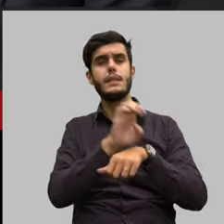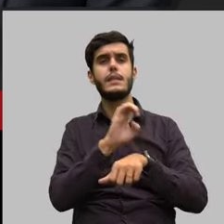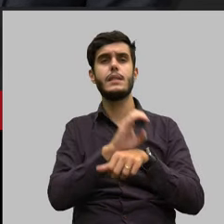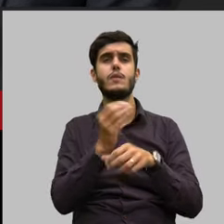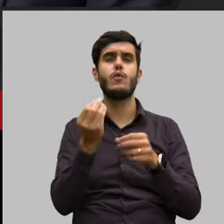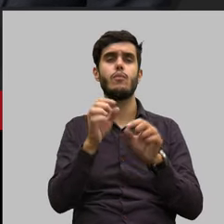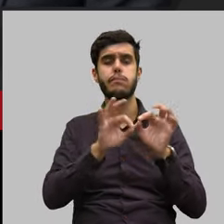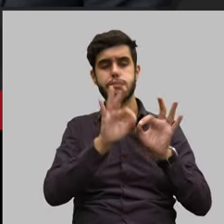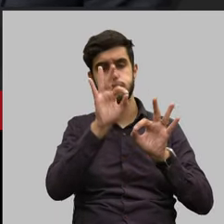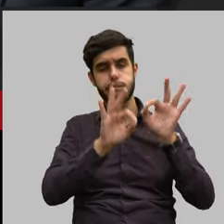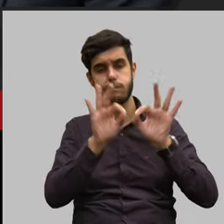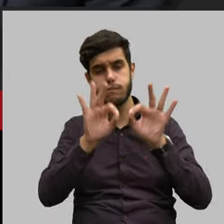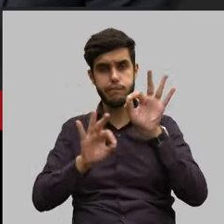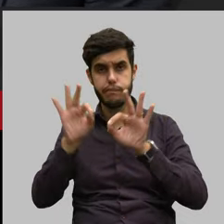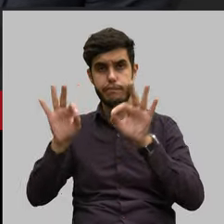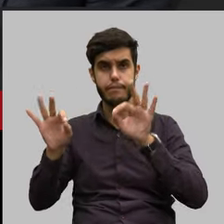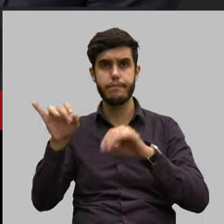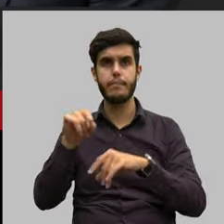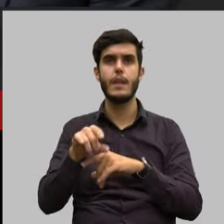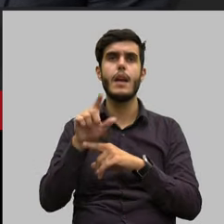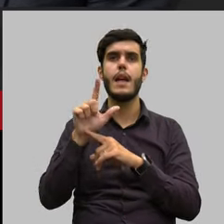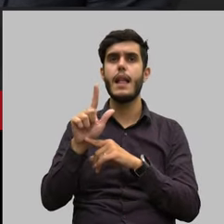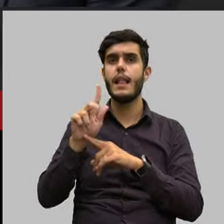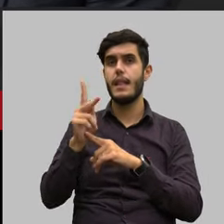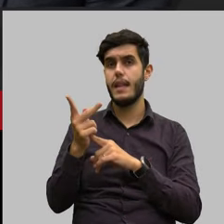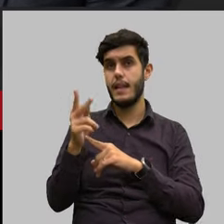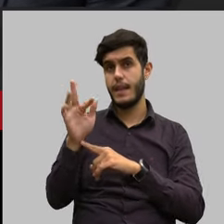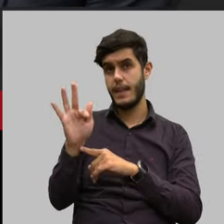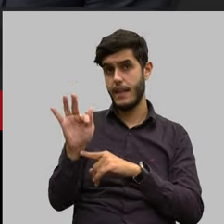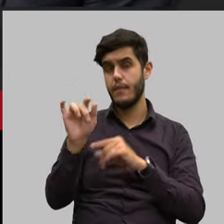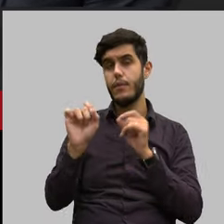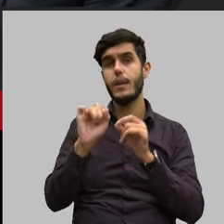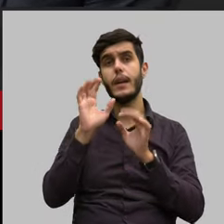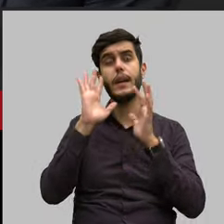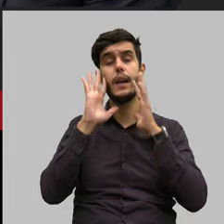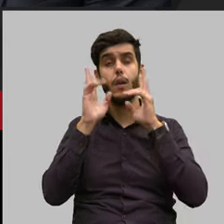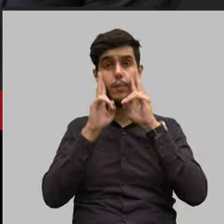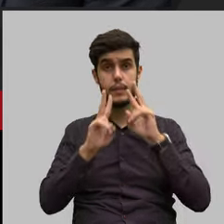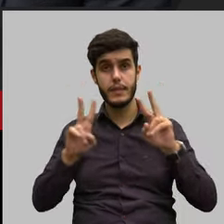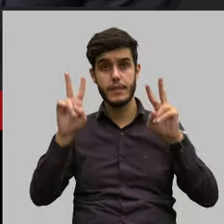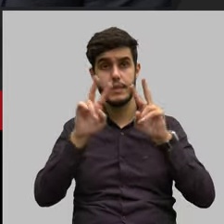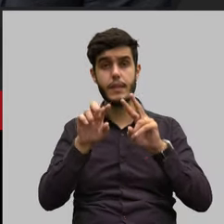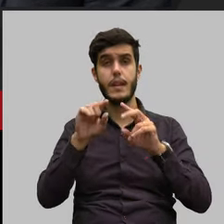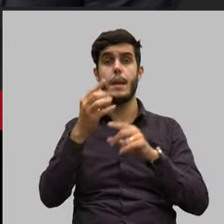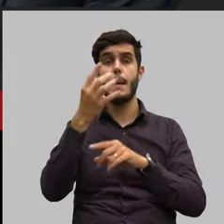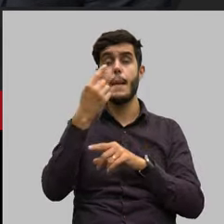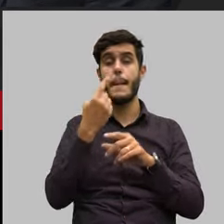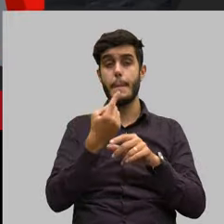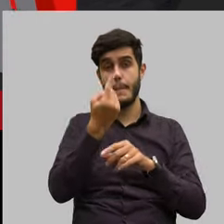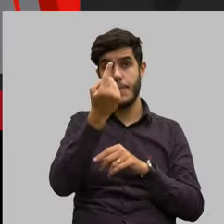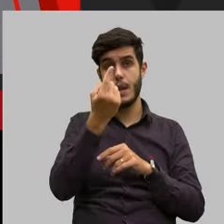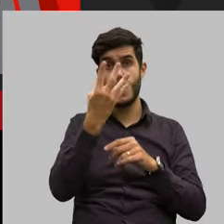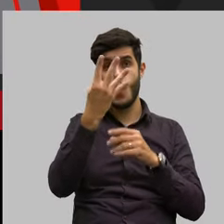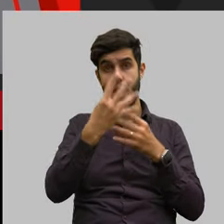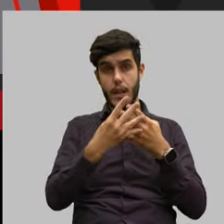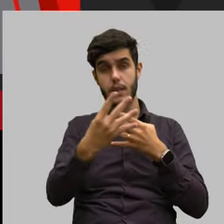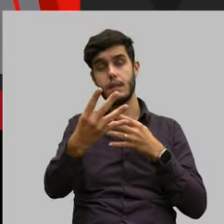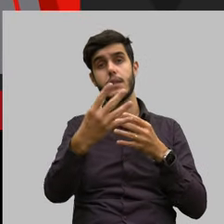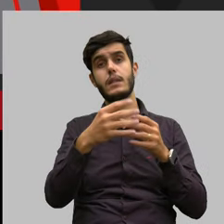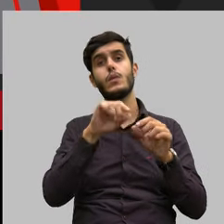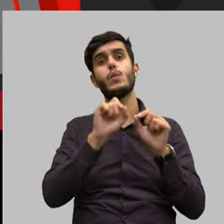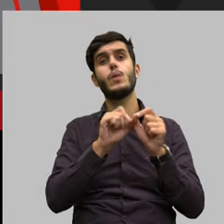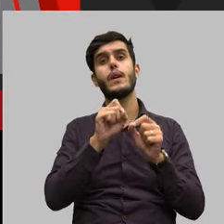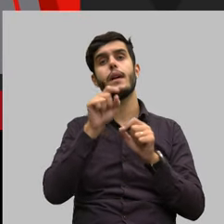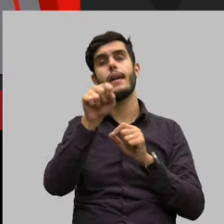pessoal da lrf onde podemos observar que para o primeiro quadrimestre ainda estamos com valor acima do